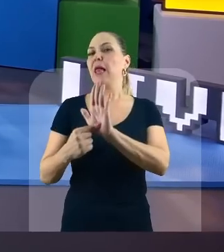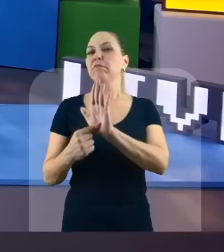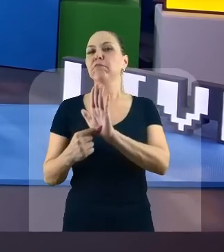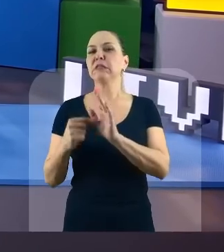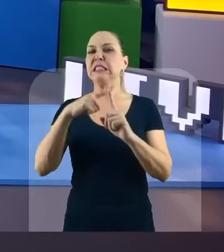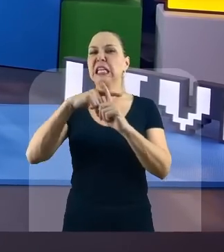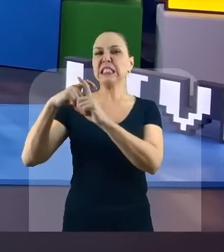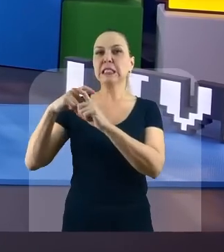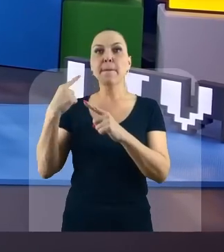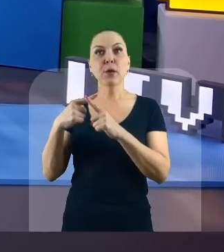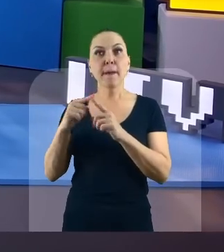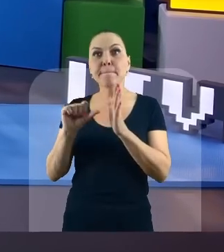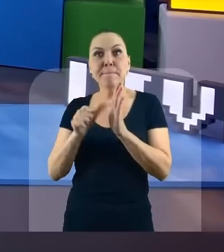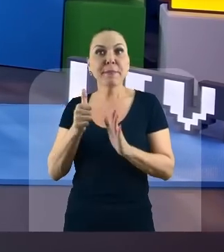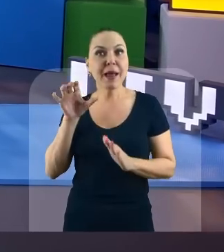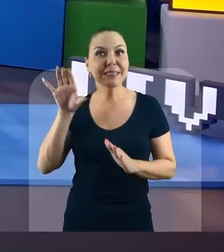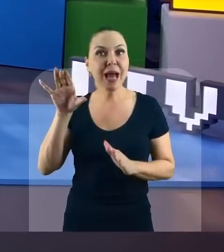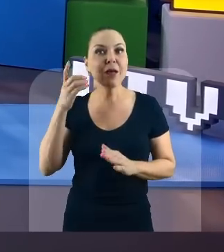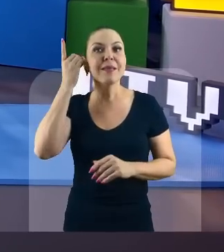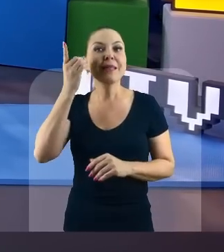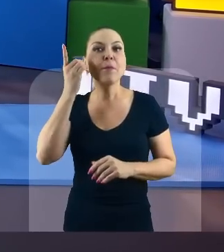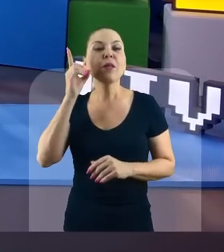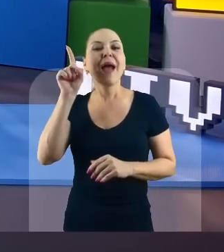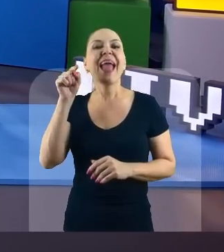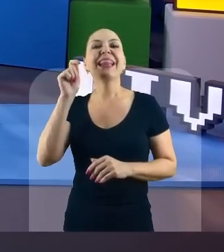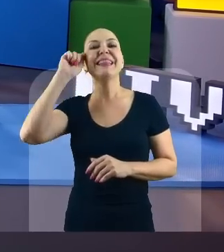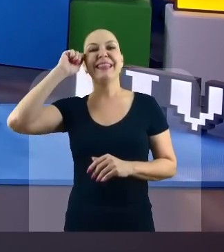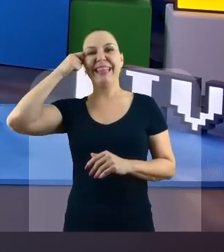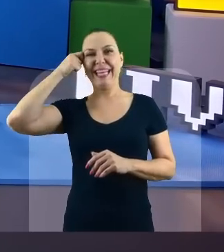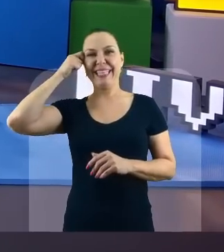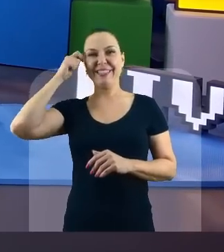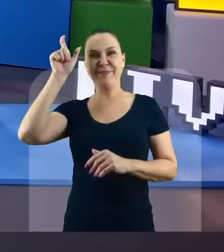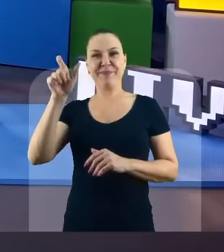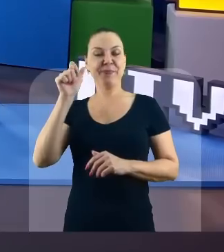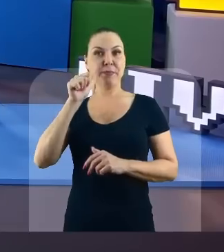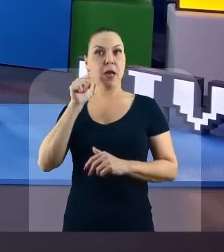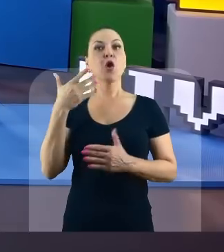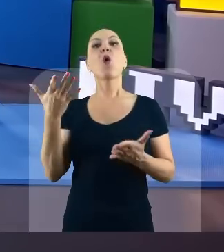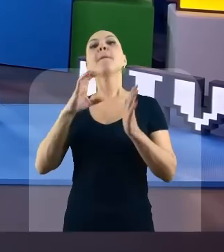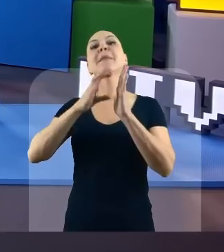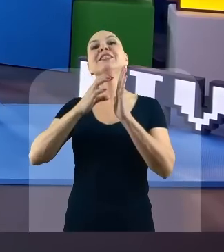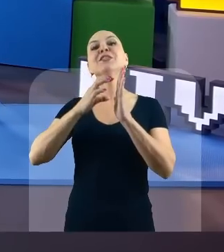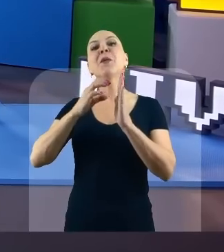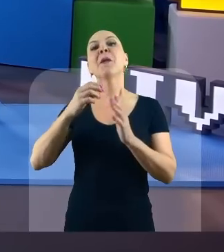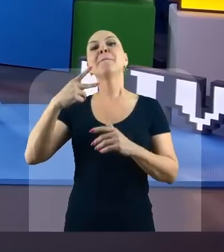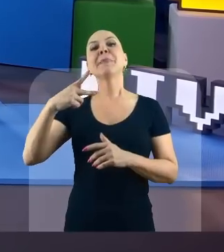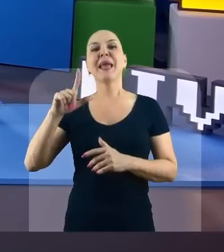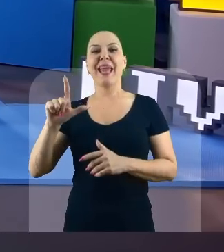primeiro estado a ter uma deputada negra. Essa deputada, Antonieta de Barros, ela era do Partido